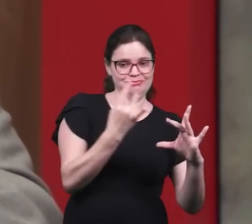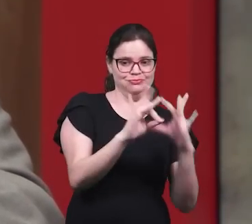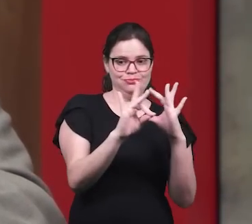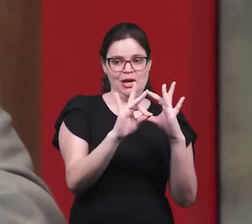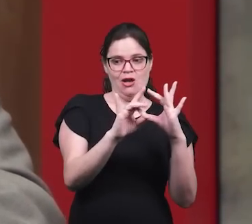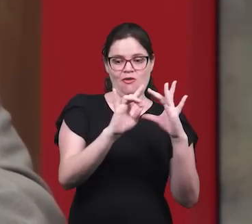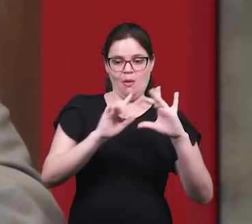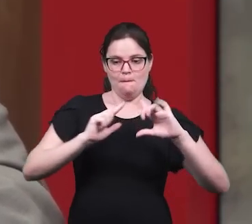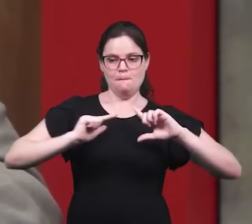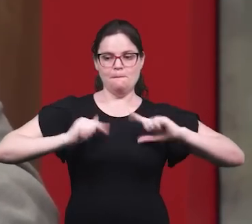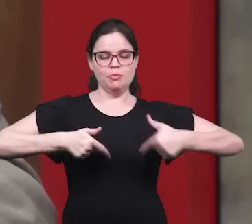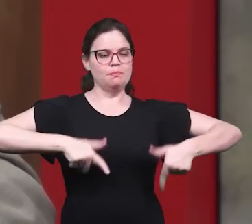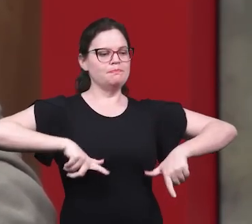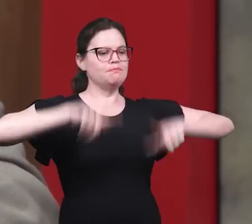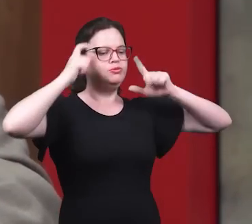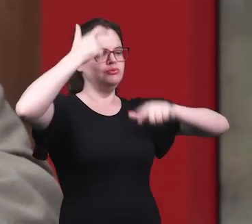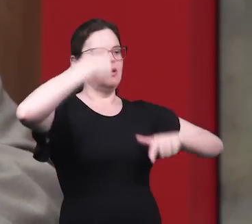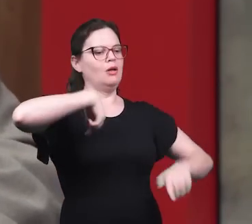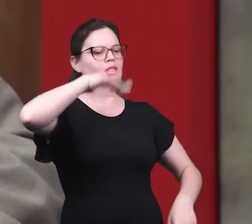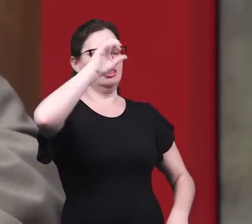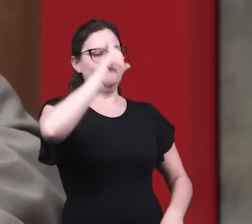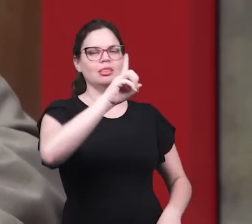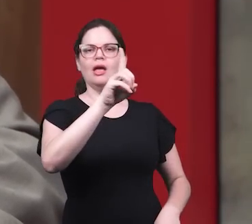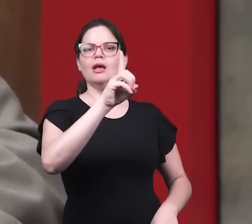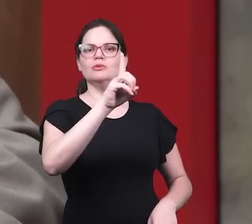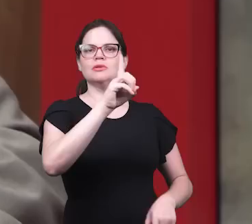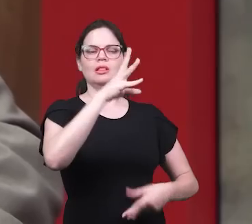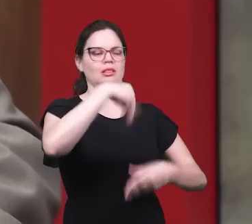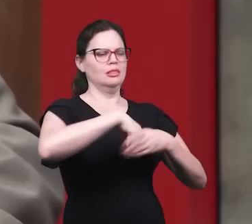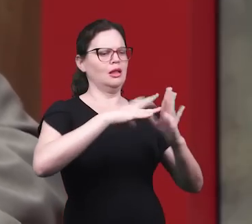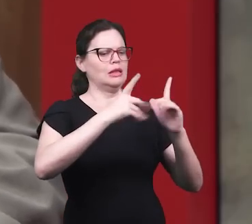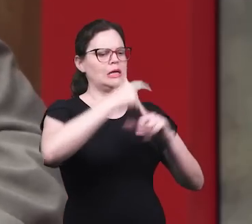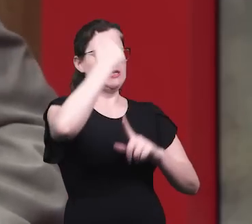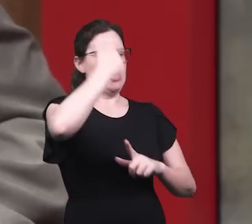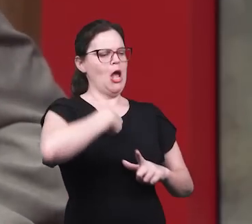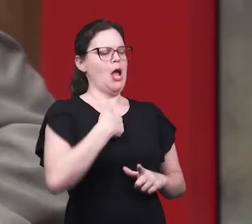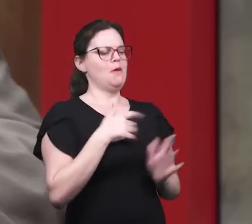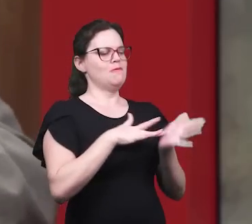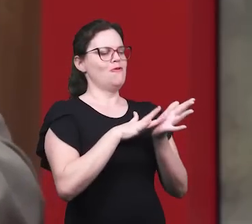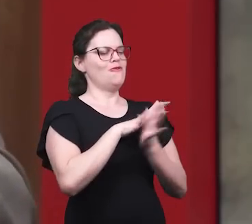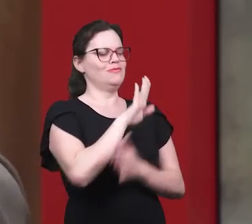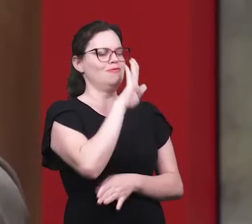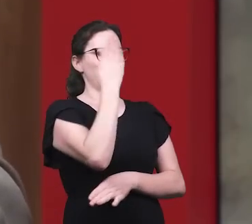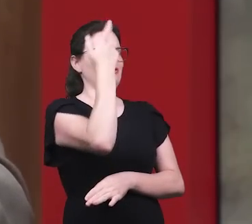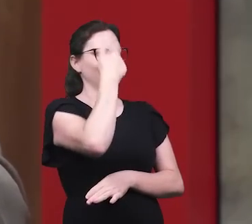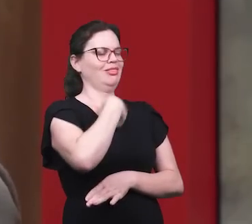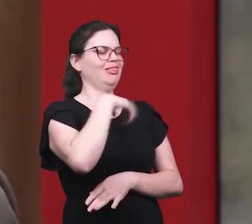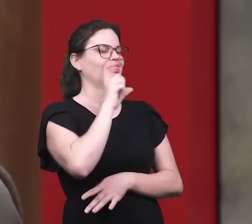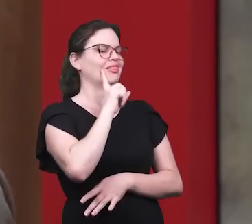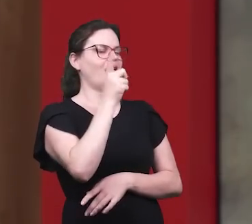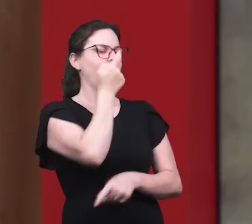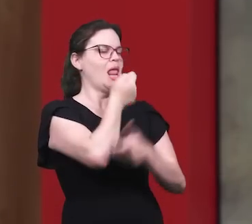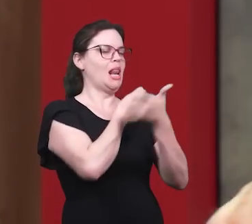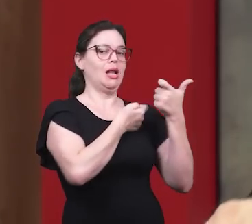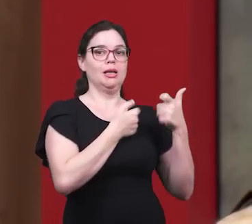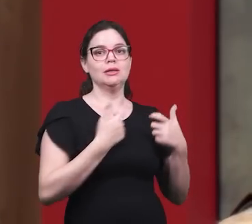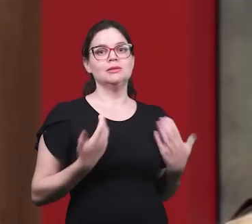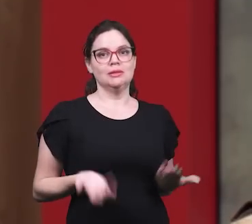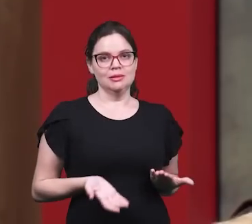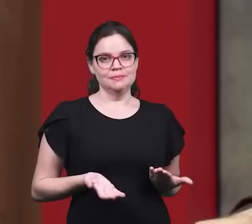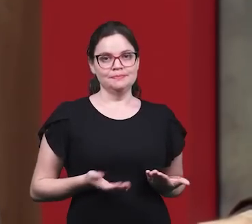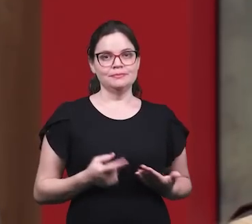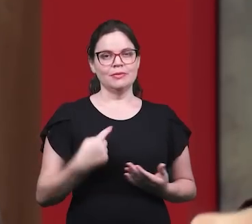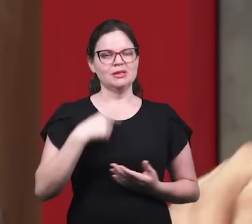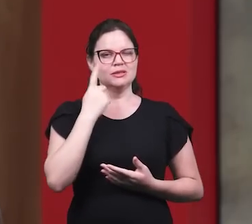assentará como Deus, no templo de Deus, querendo parecer Deus. Então esse é o momento. Interessante que